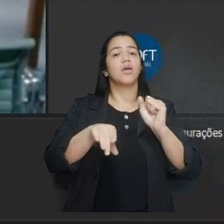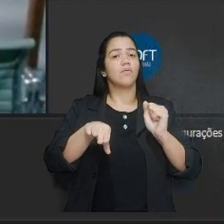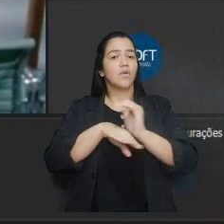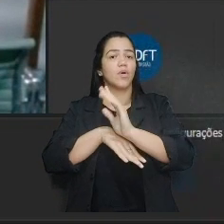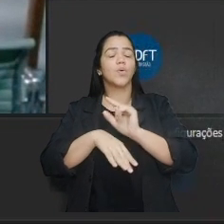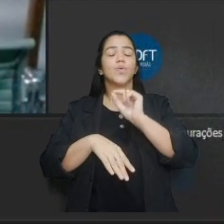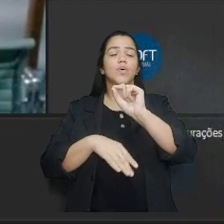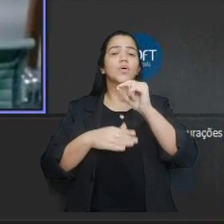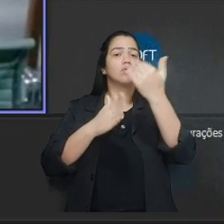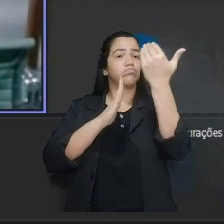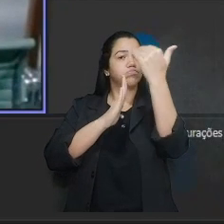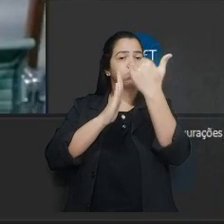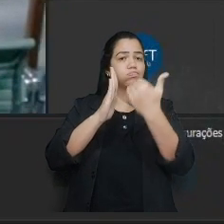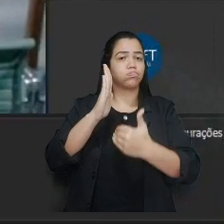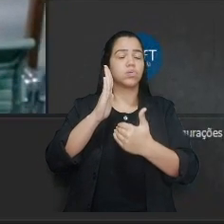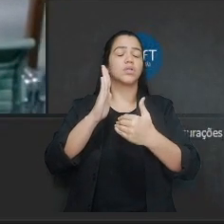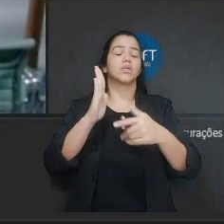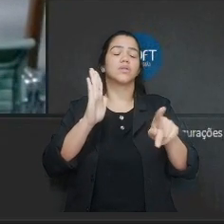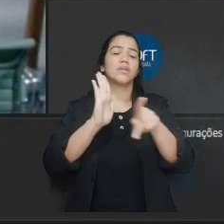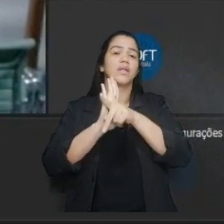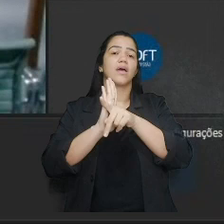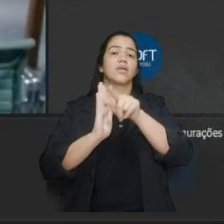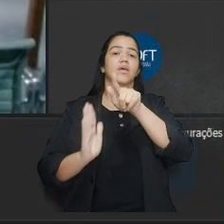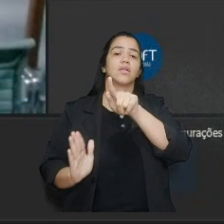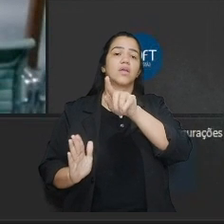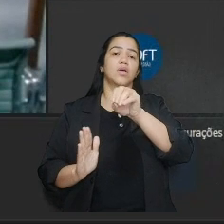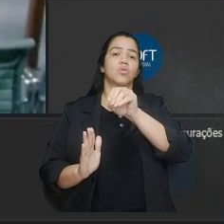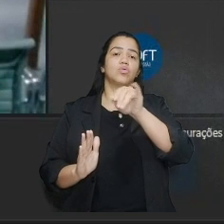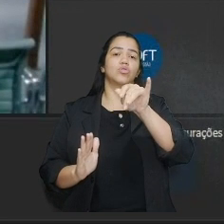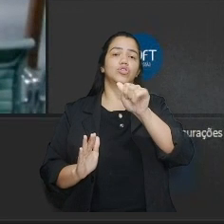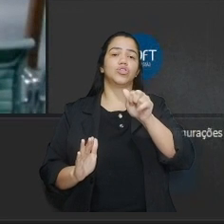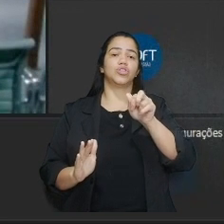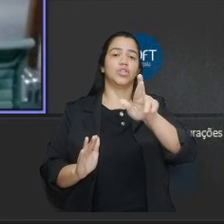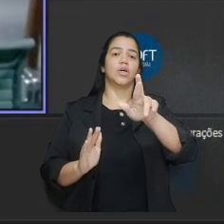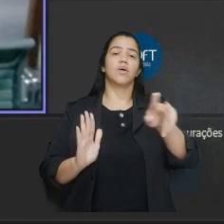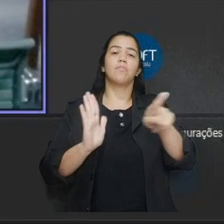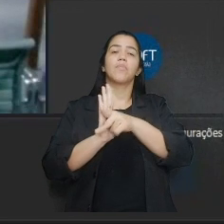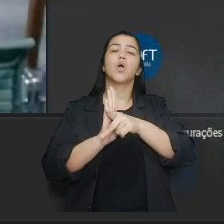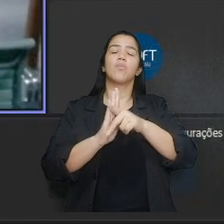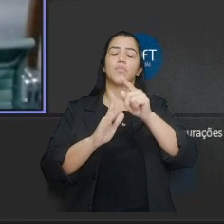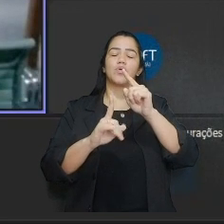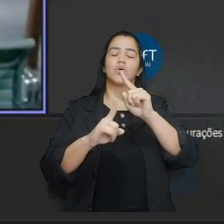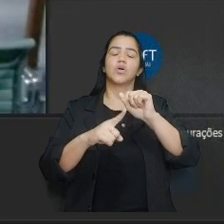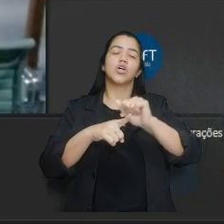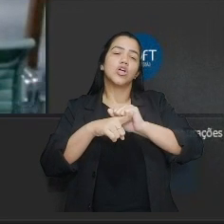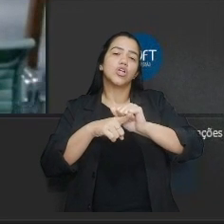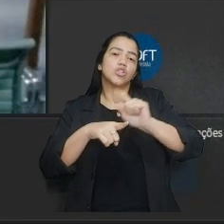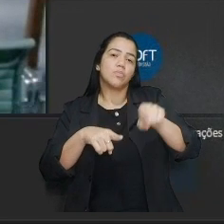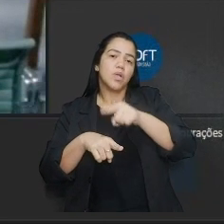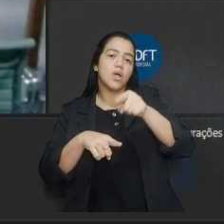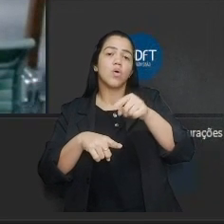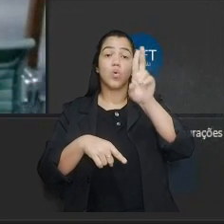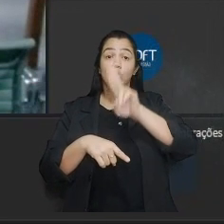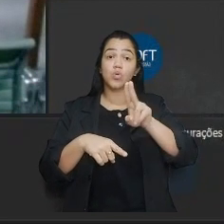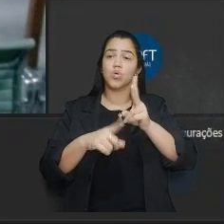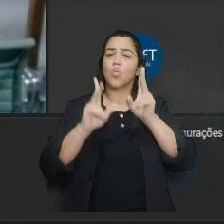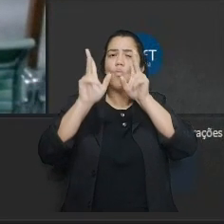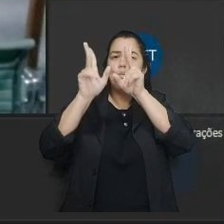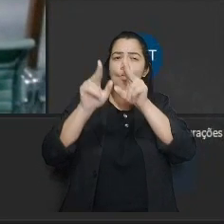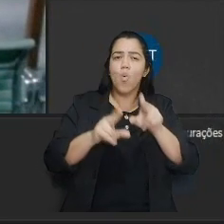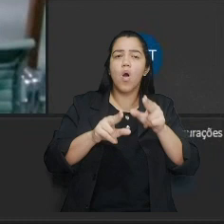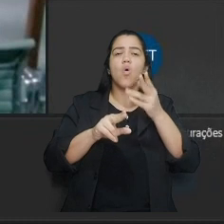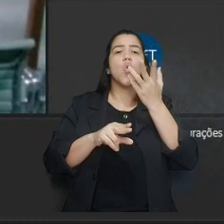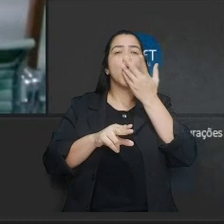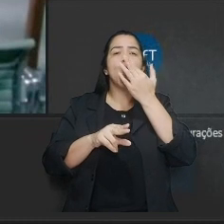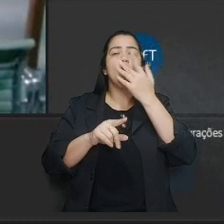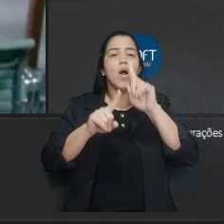da marca, como ela viola o trade dress da Goodyear ao utilizar os mesmos